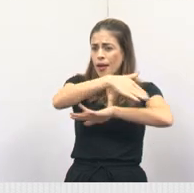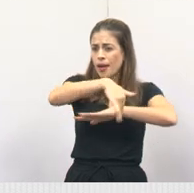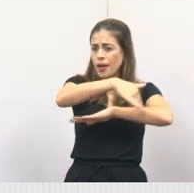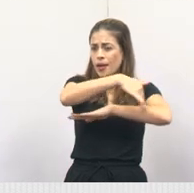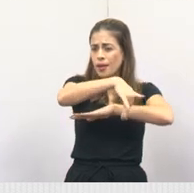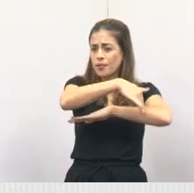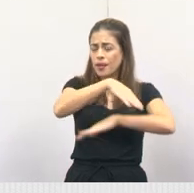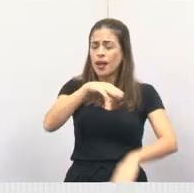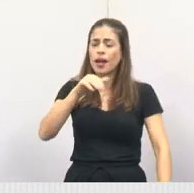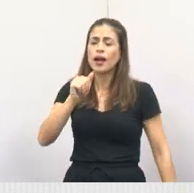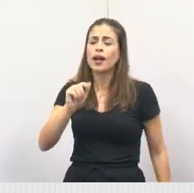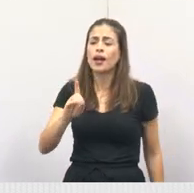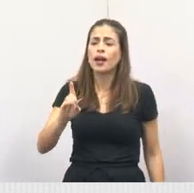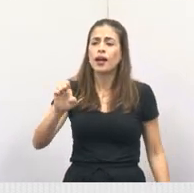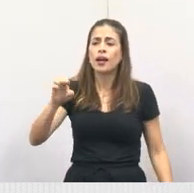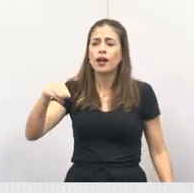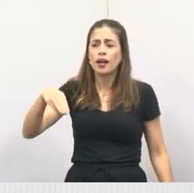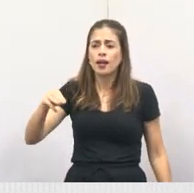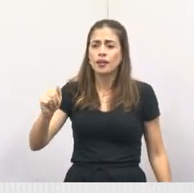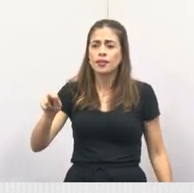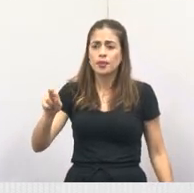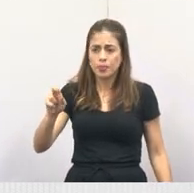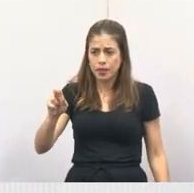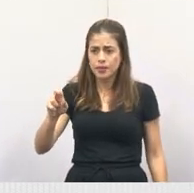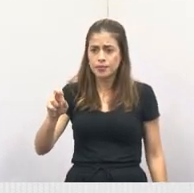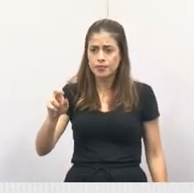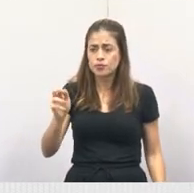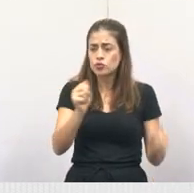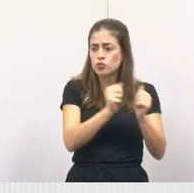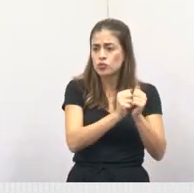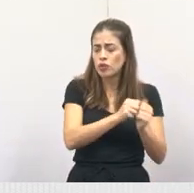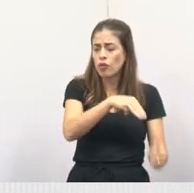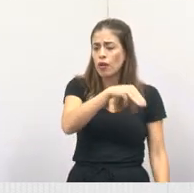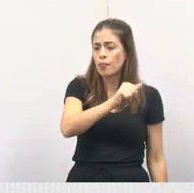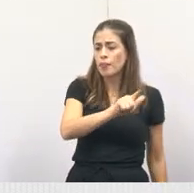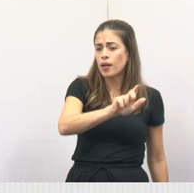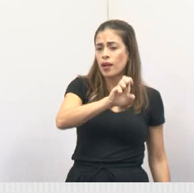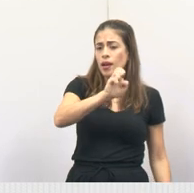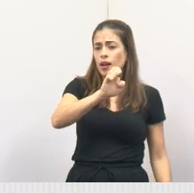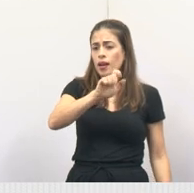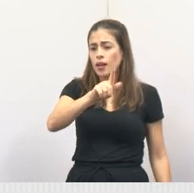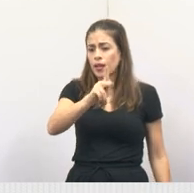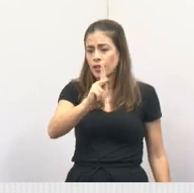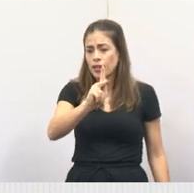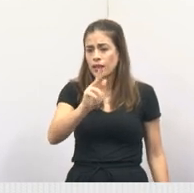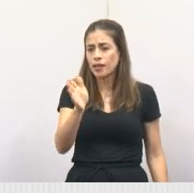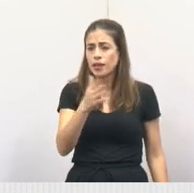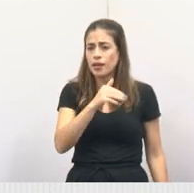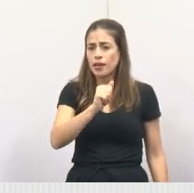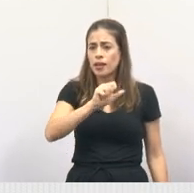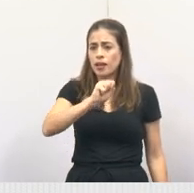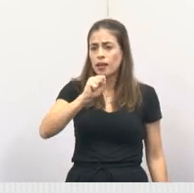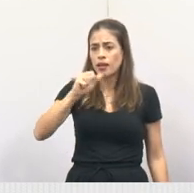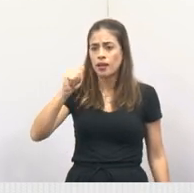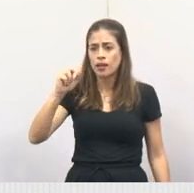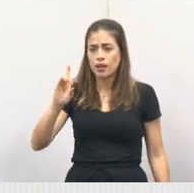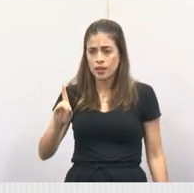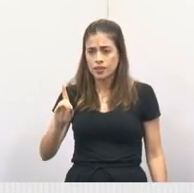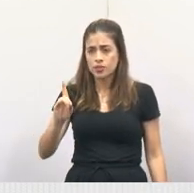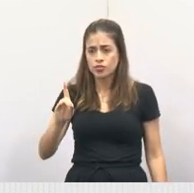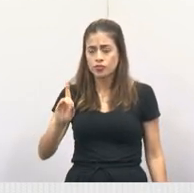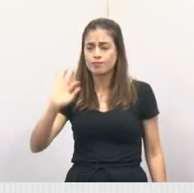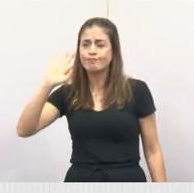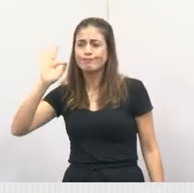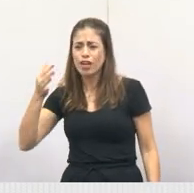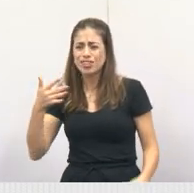Ademar Pereira de Barros com a Malaquias de e para que a gente tem uma ideia essa obra para ter sido entregue segundo a